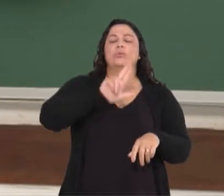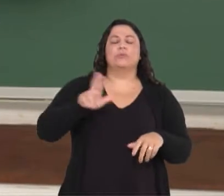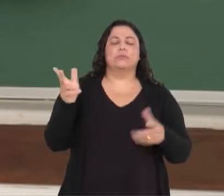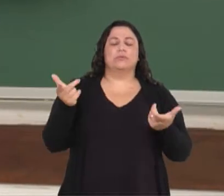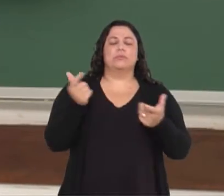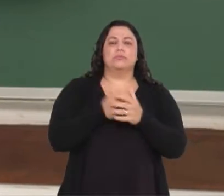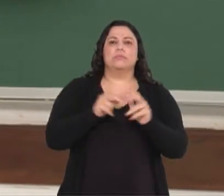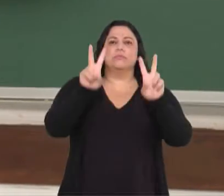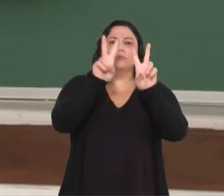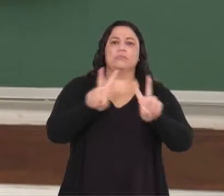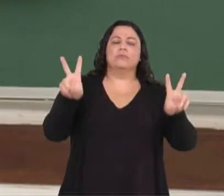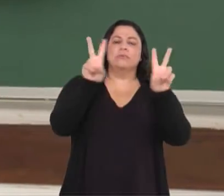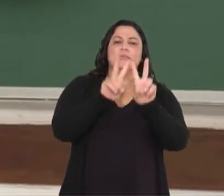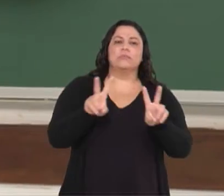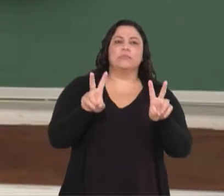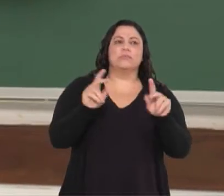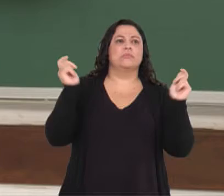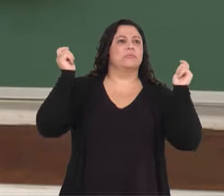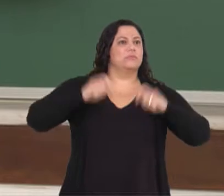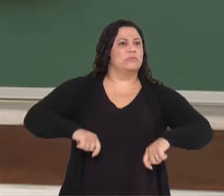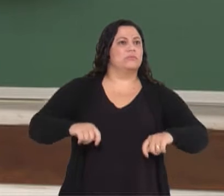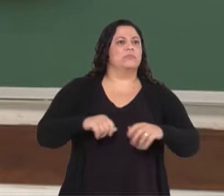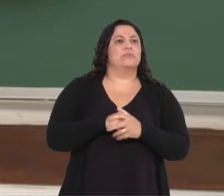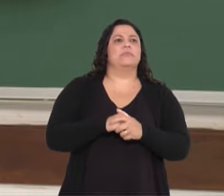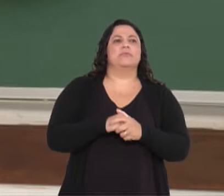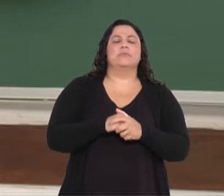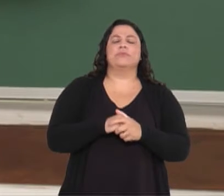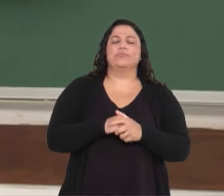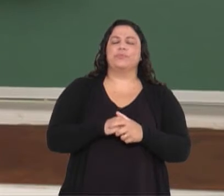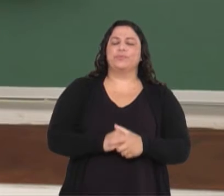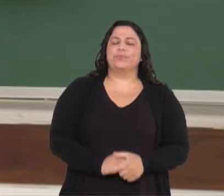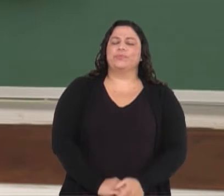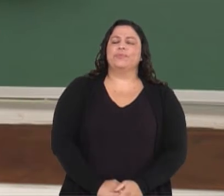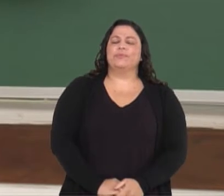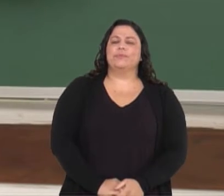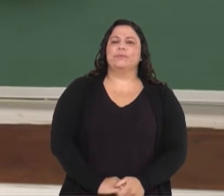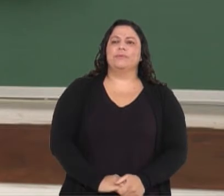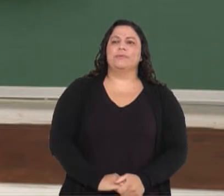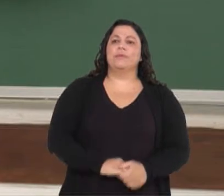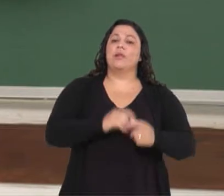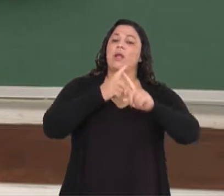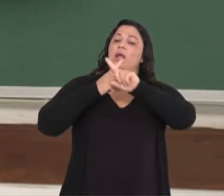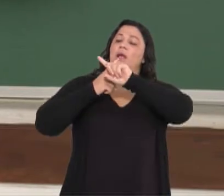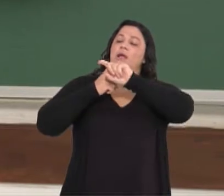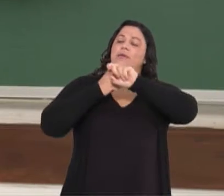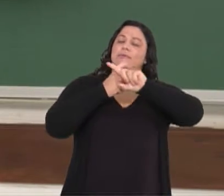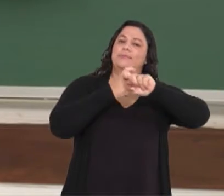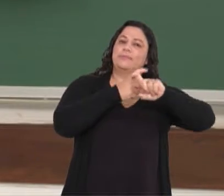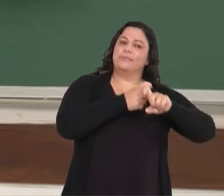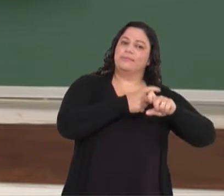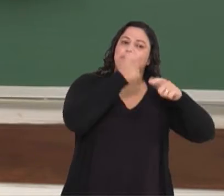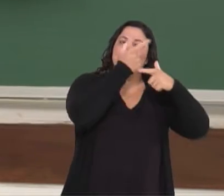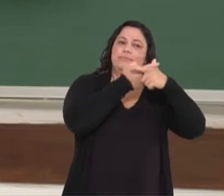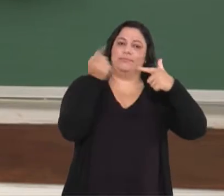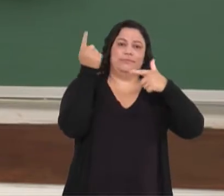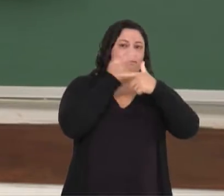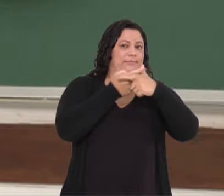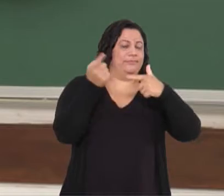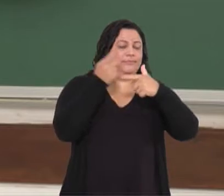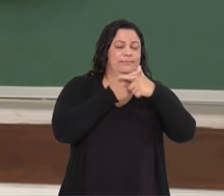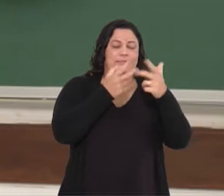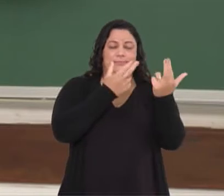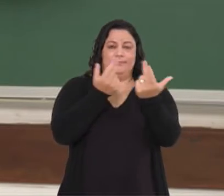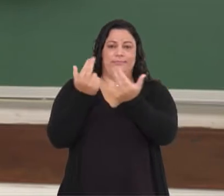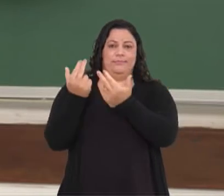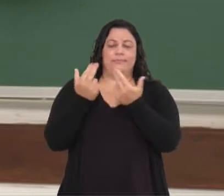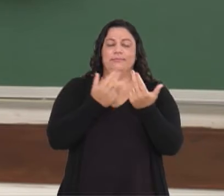dos valores convencionais, o polinômio. Consiste em realizar a divisão entre os polinômios, seguindo a mesma ideia da divisão entre